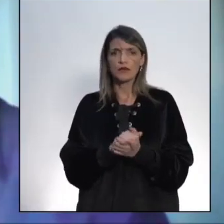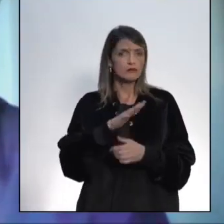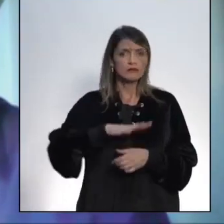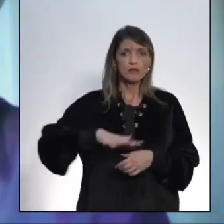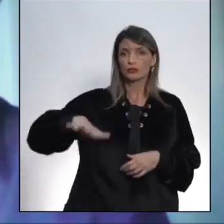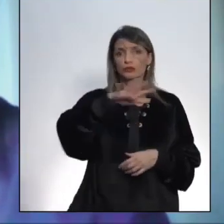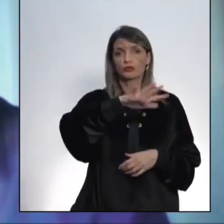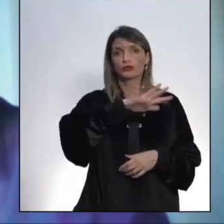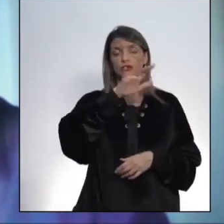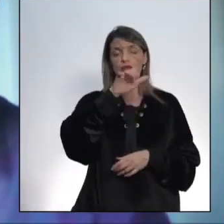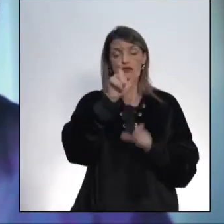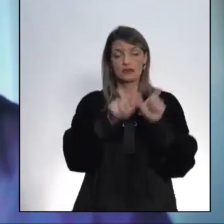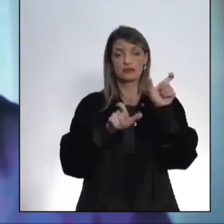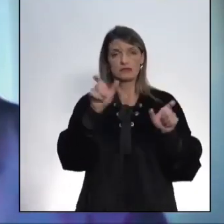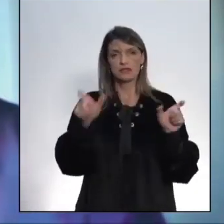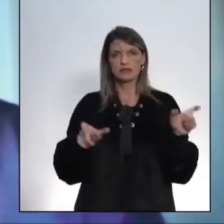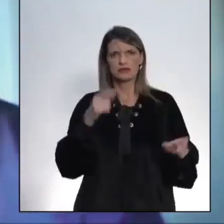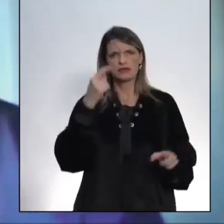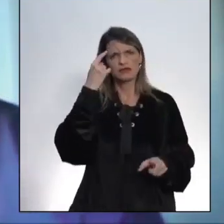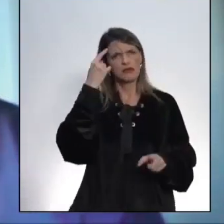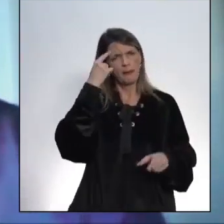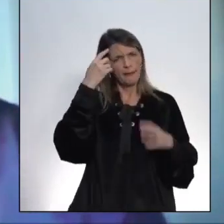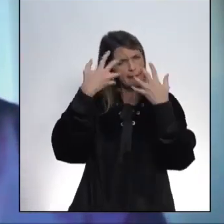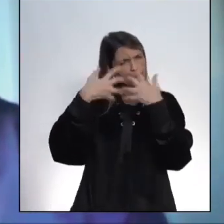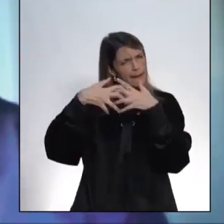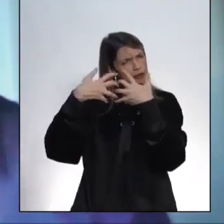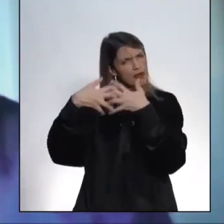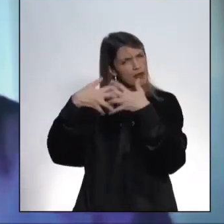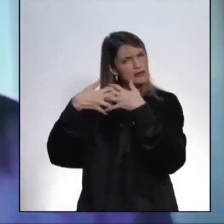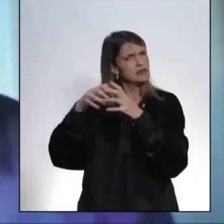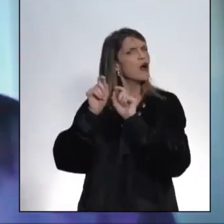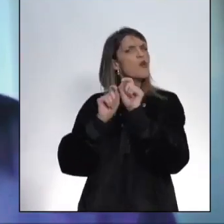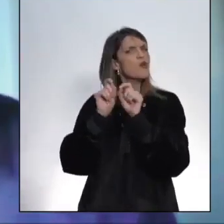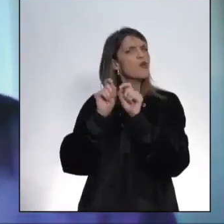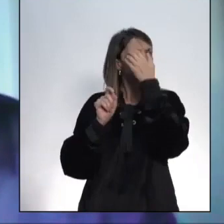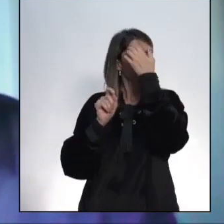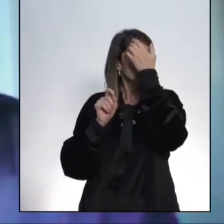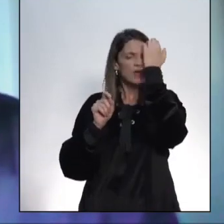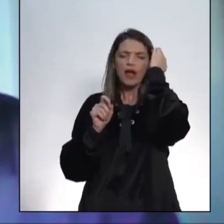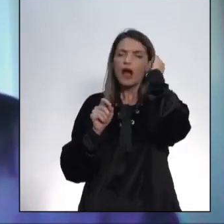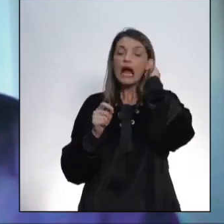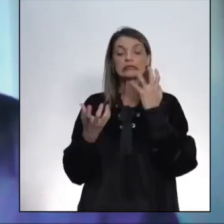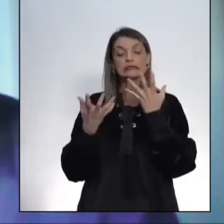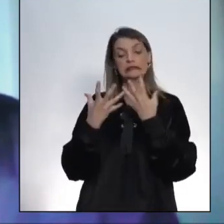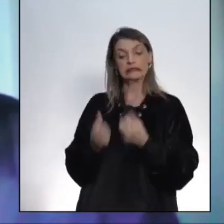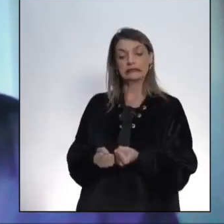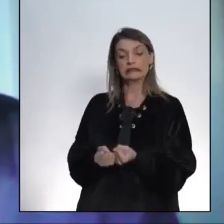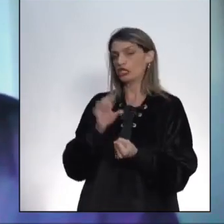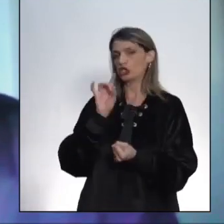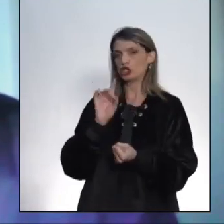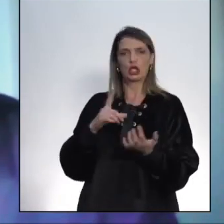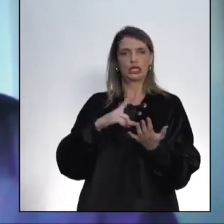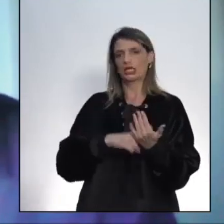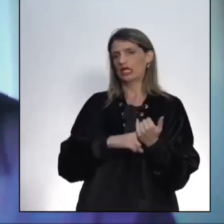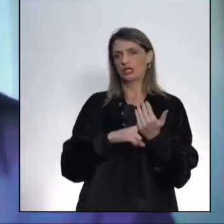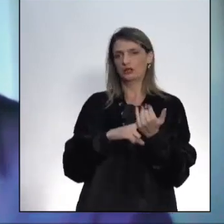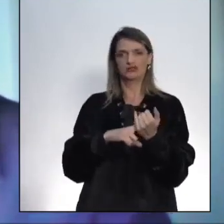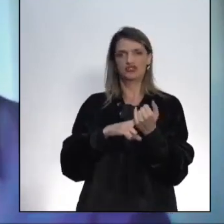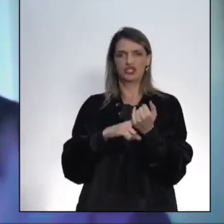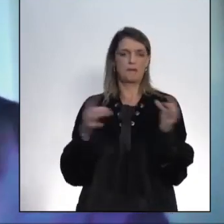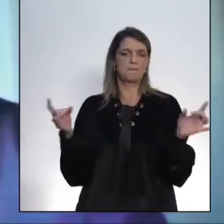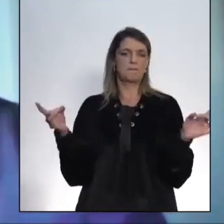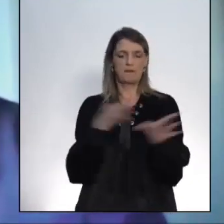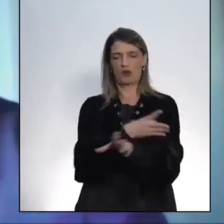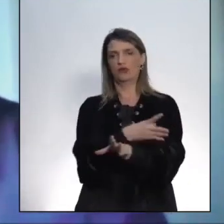que esteja assistindo, para pensar nessa questão de não aceitar e de não adotar a tecnologia como um fim, porque ela não